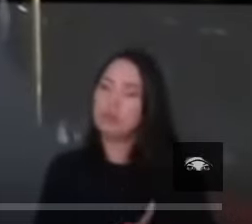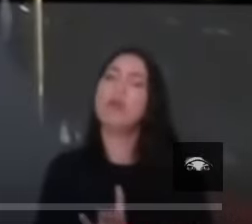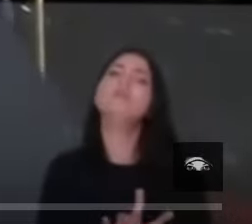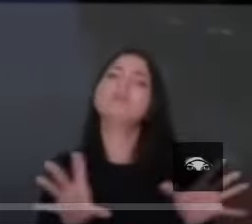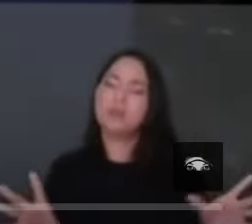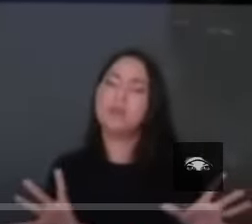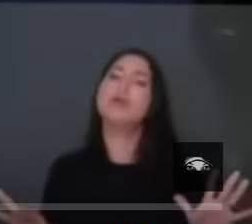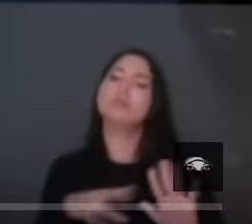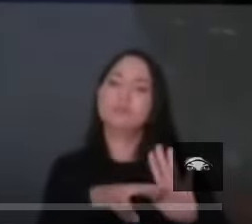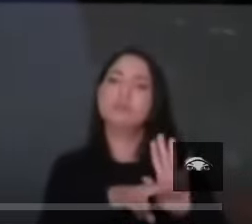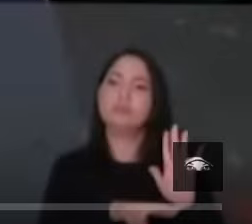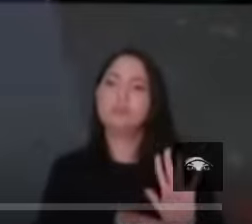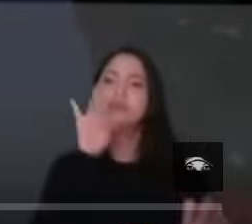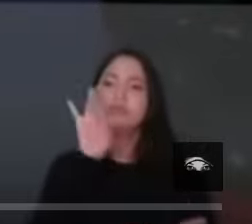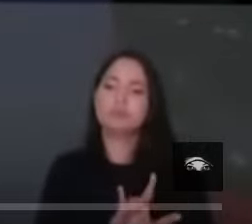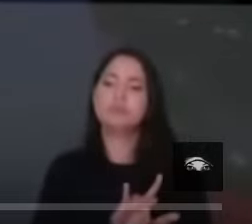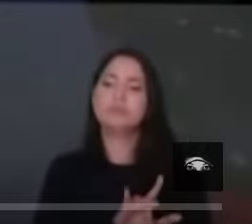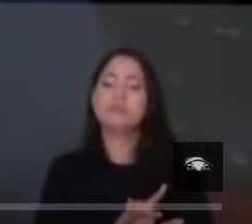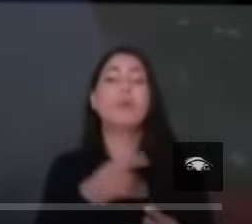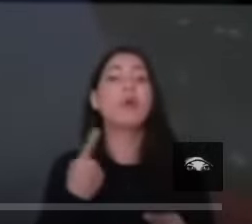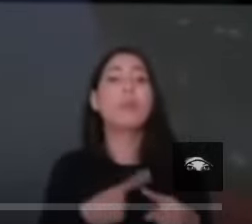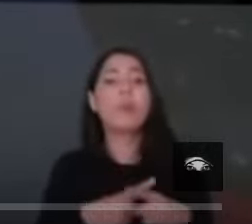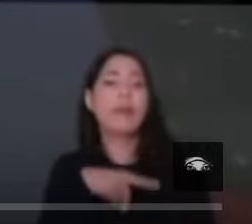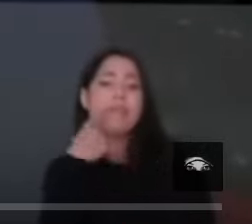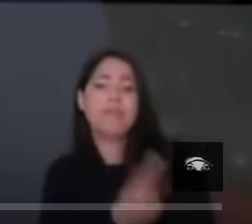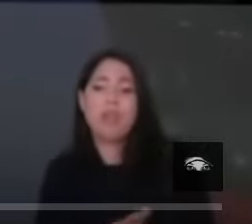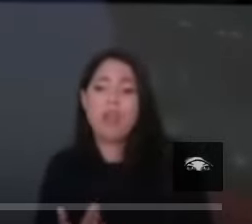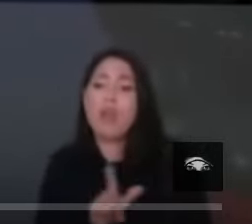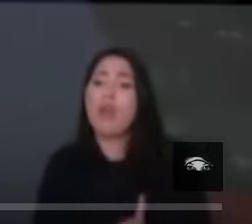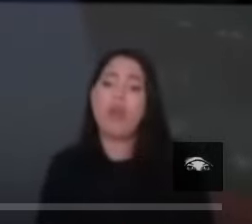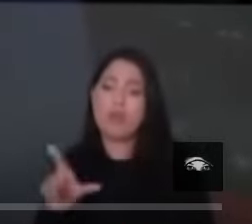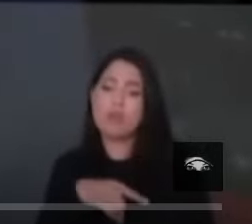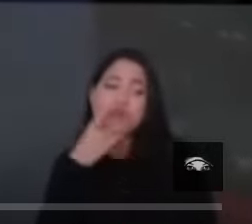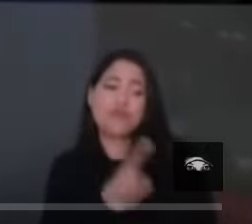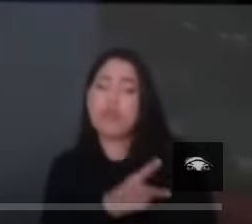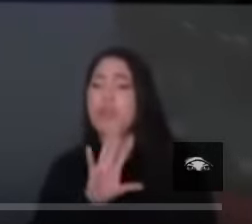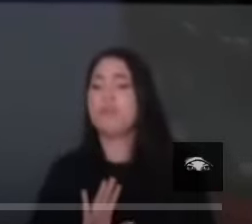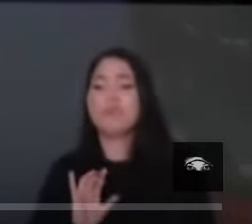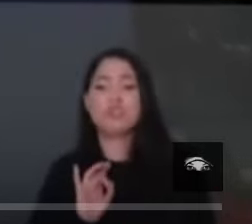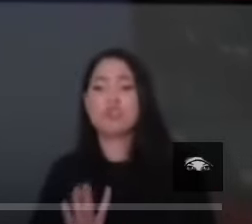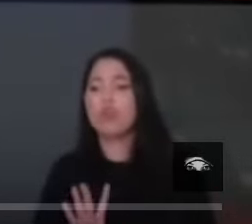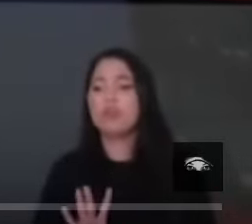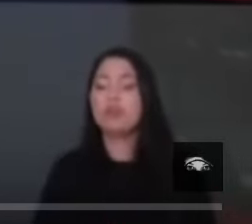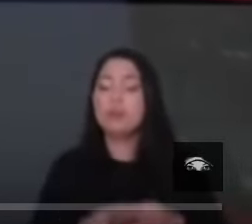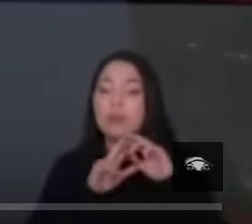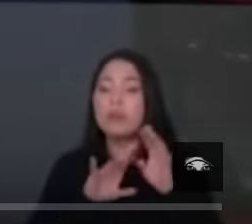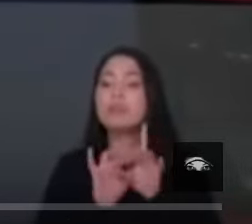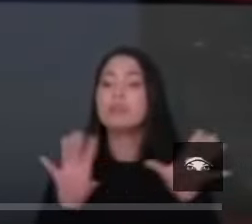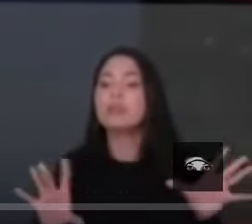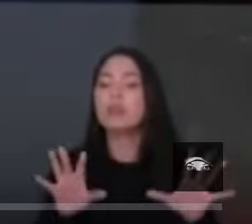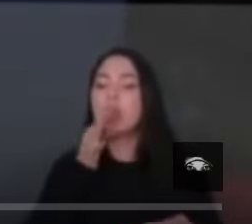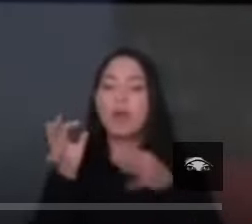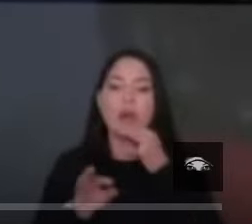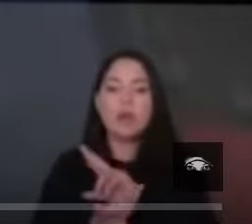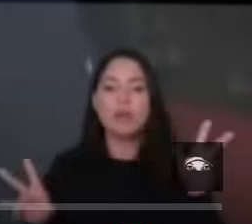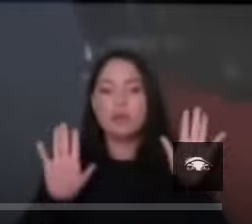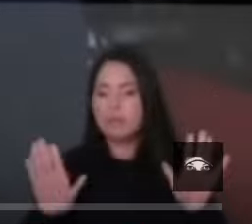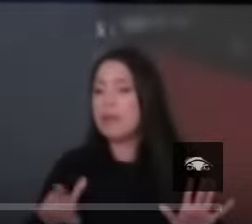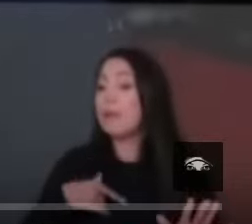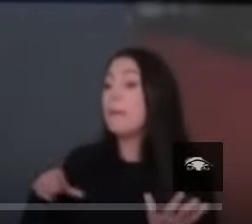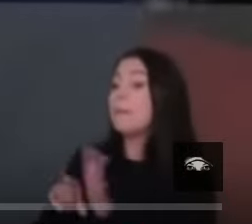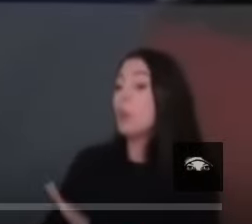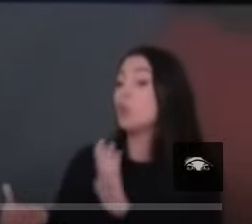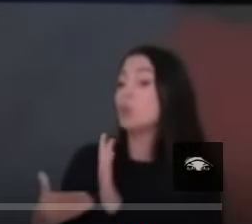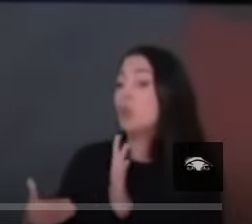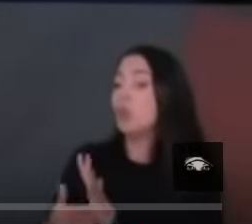sob ele é possível as convergências, mas é somente sob ele, somente sob a democracia, que é possível a divergência. Uma pergunta rapidinho. O